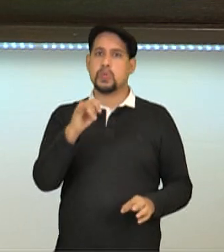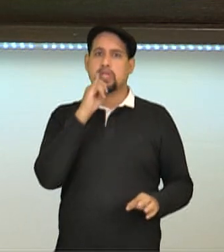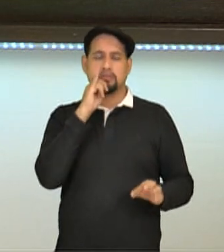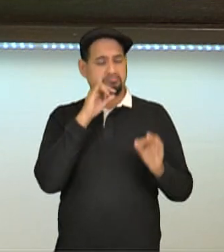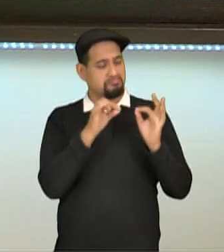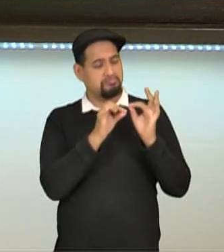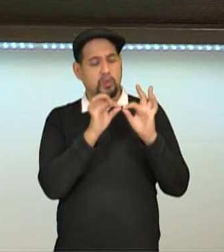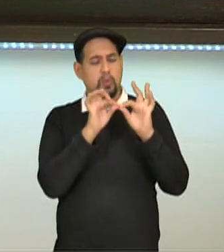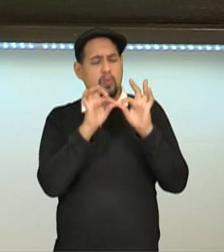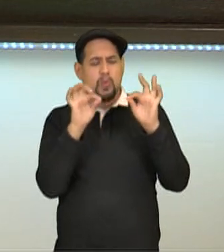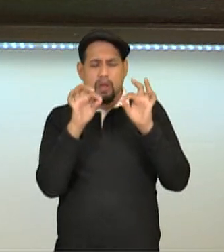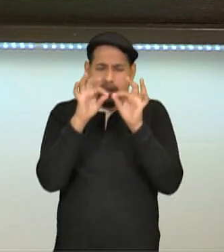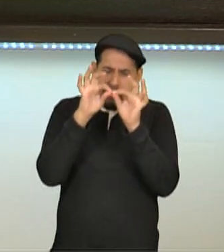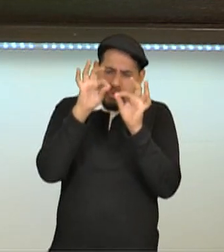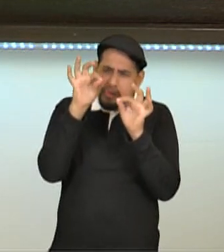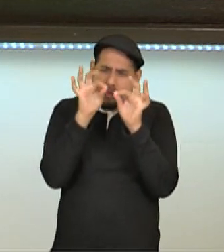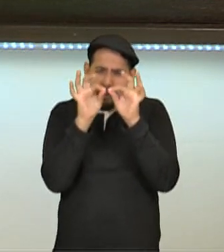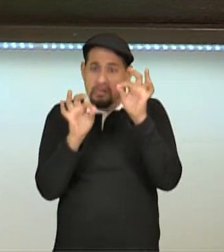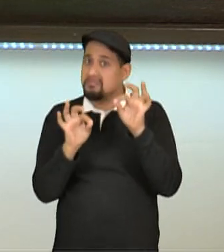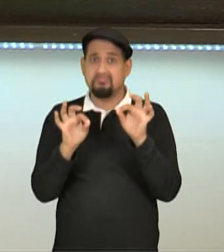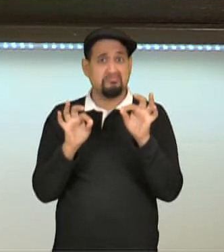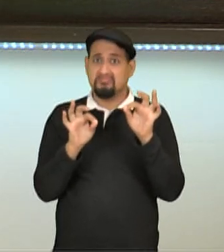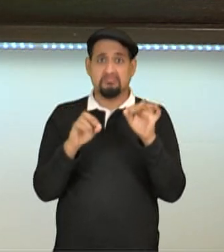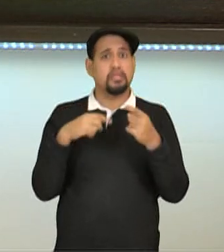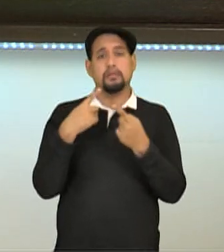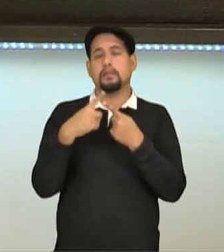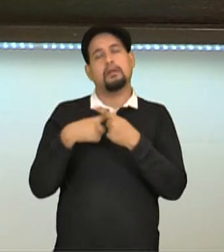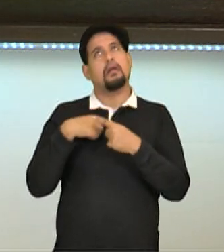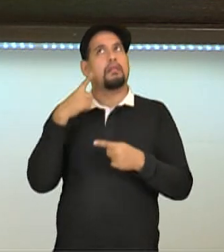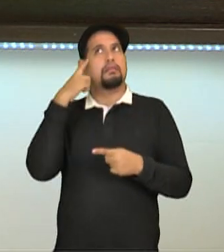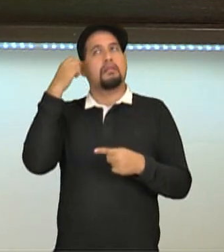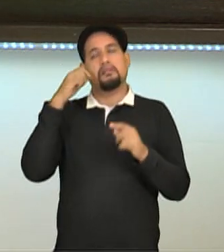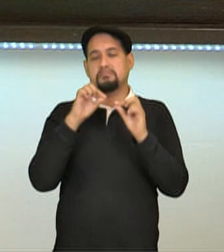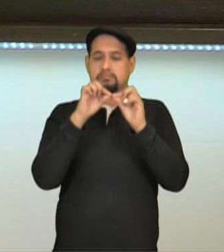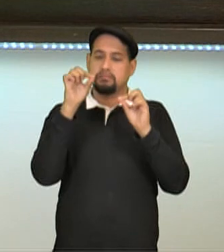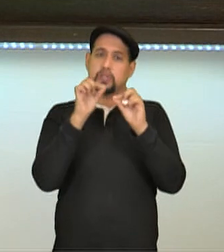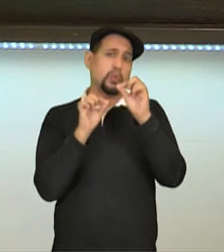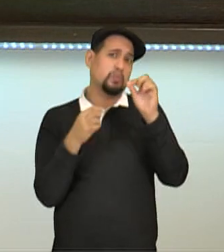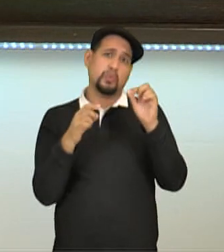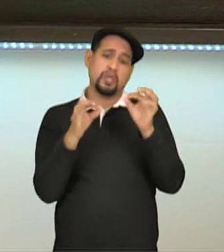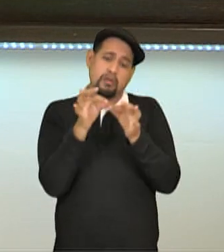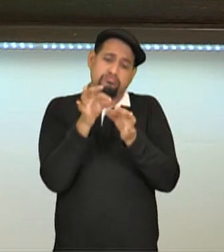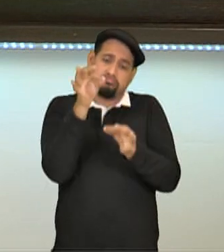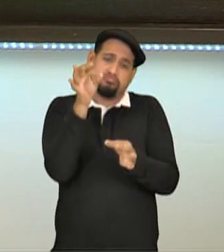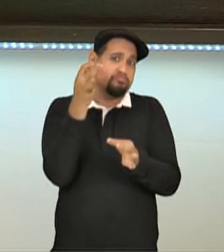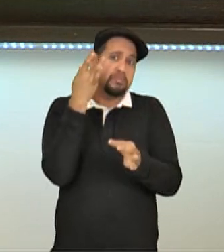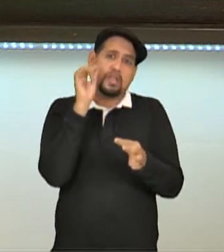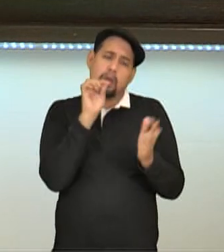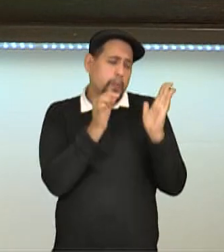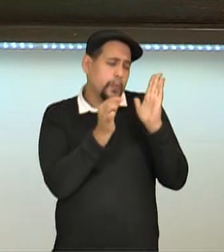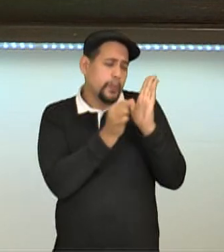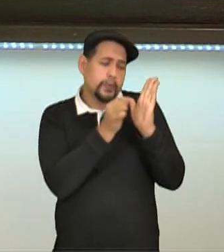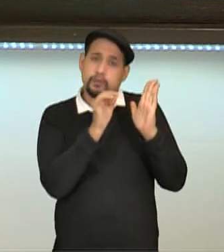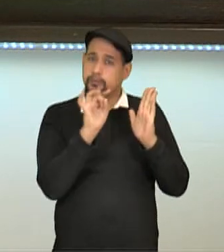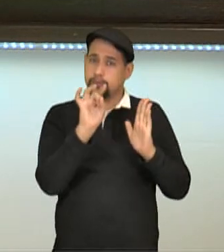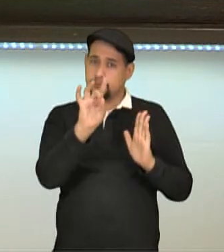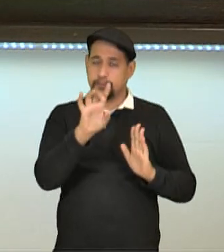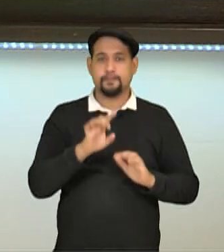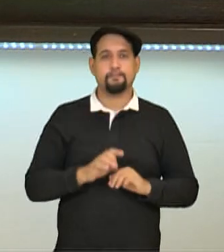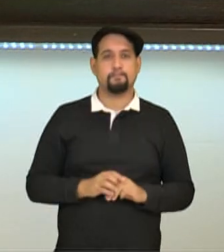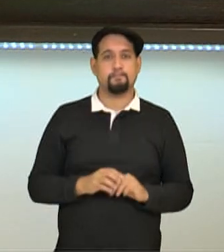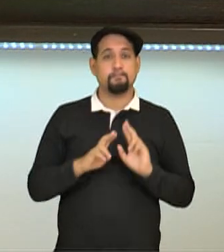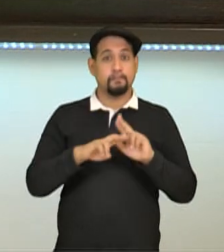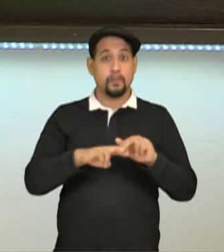a medida do ponto, porque ele é uma ideia intuitiva, certo? Então, ele é uma manchinha ali. Muito bem, por isso que